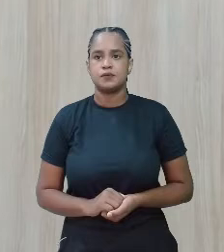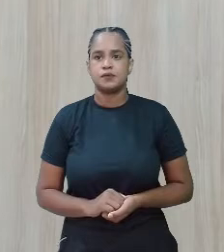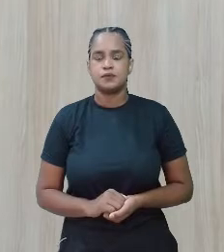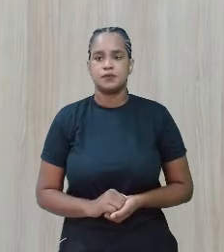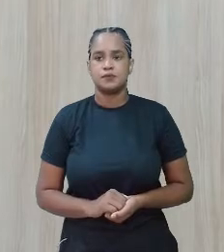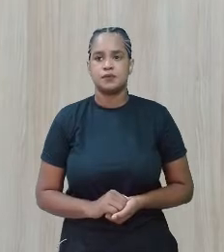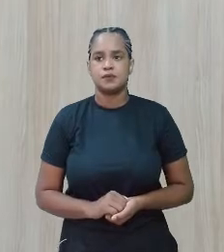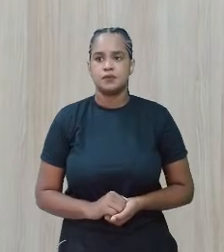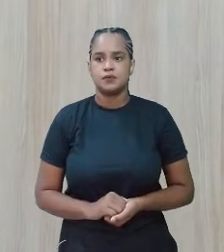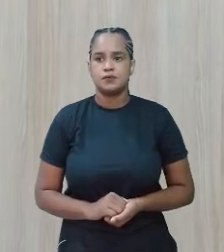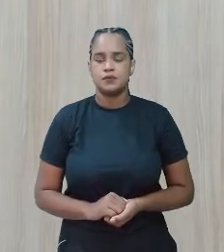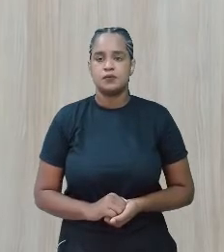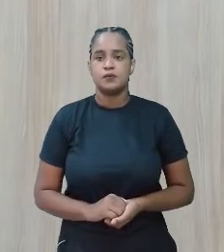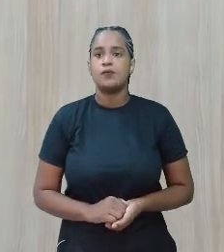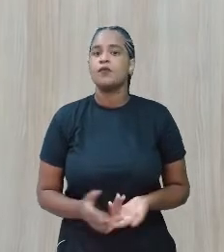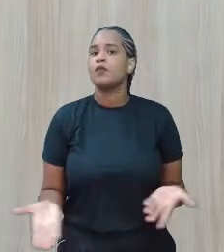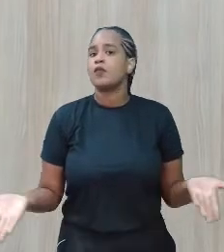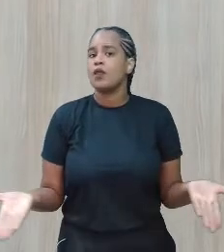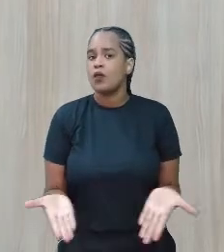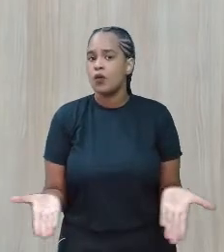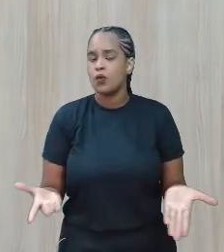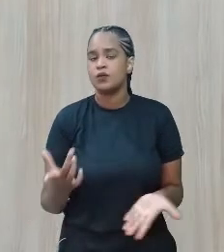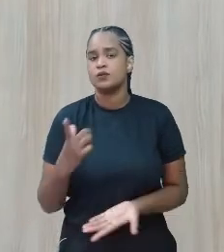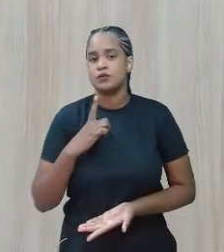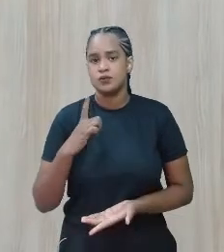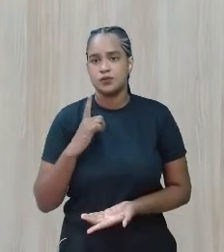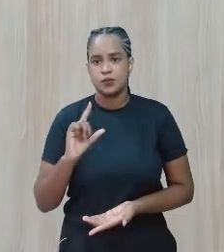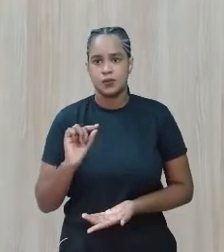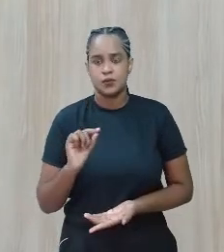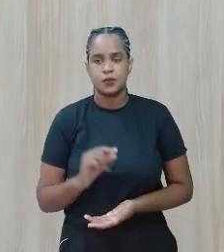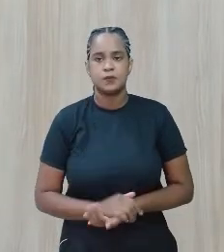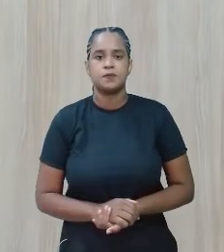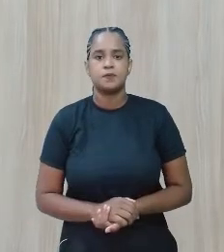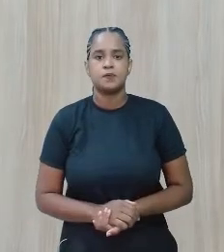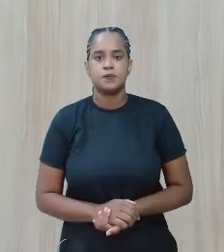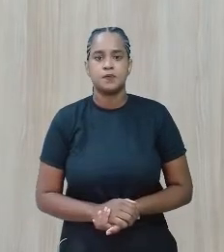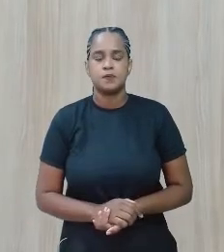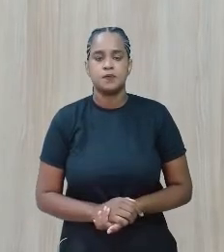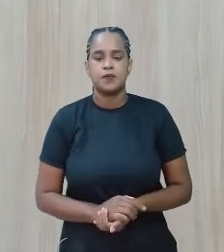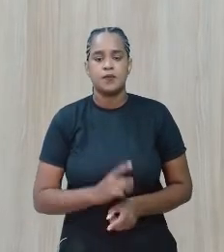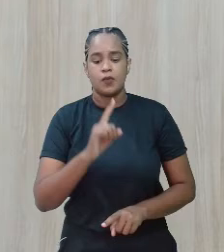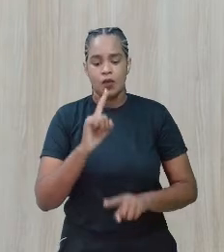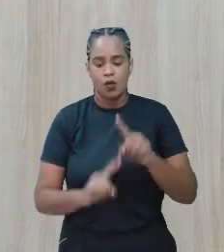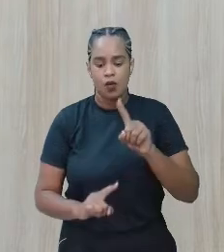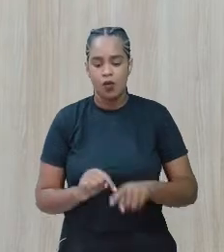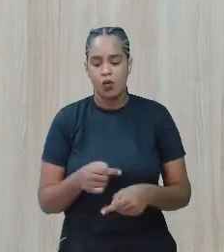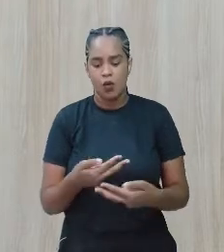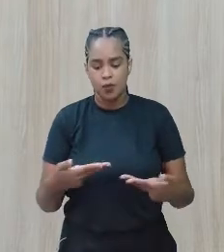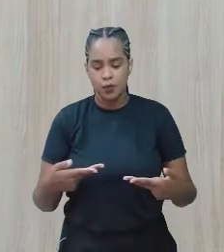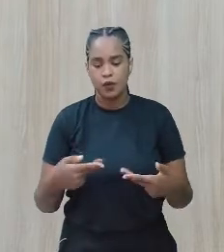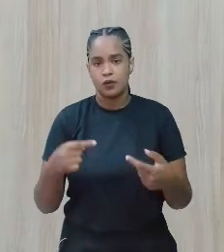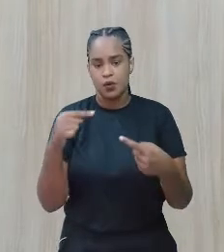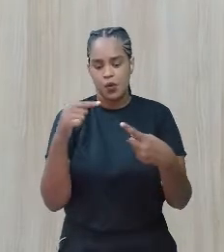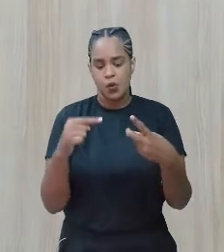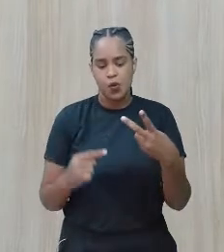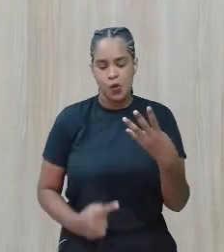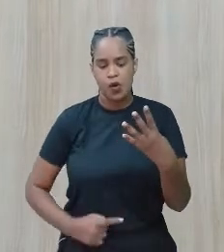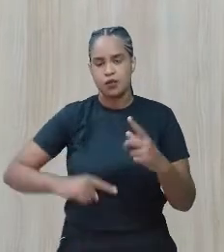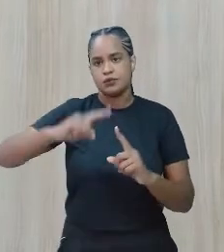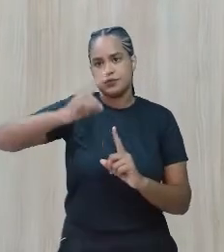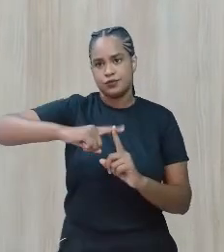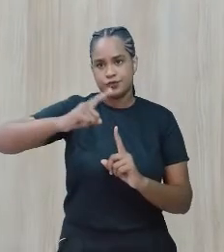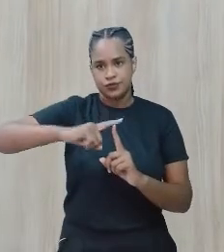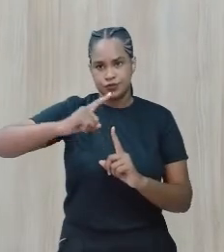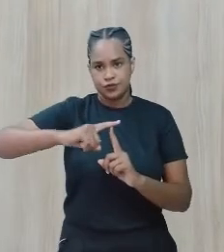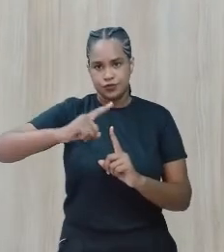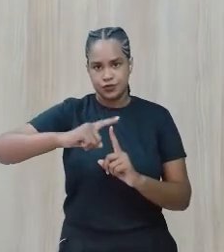gente tem, hoje, os instrumentos, eles se classificam em 4 tipos, né? Ou a